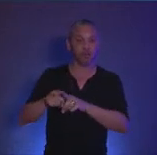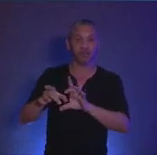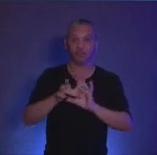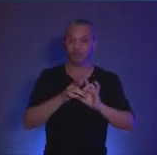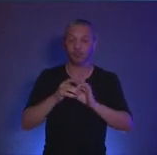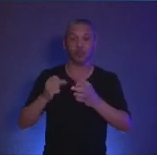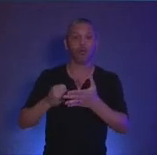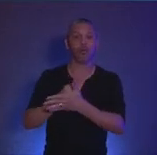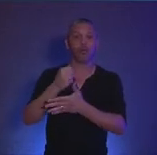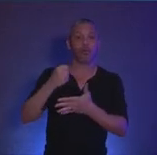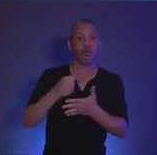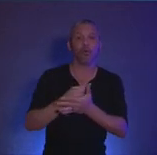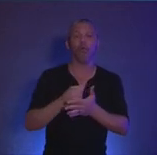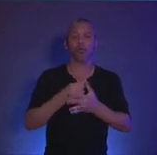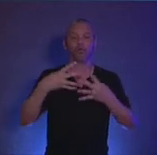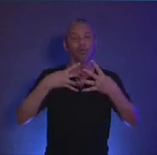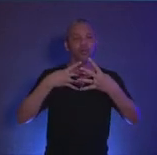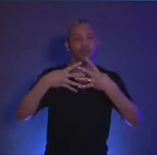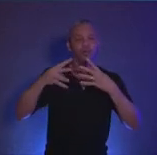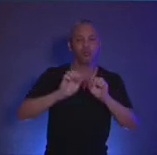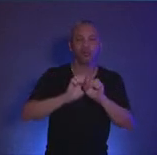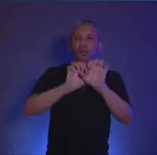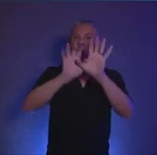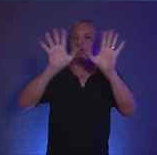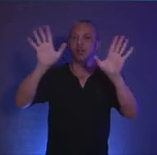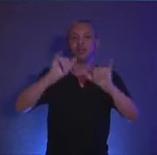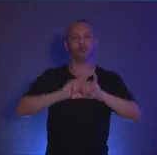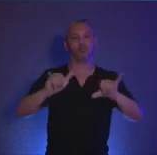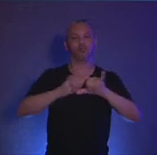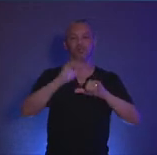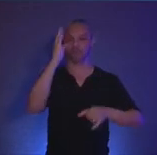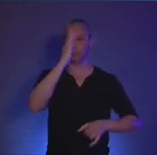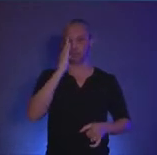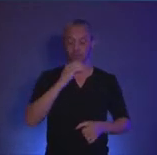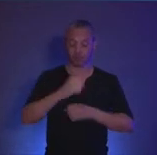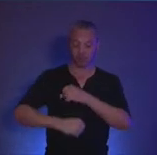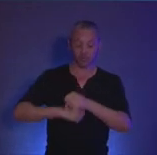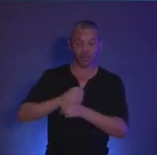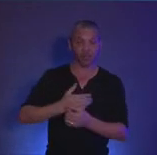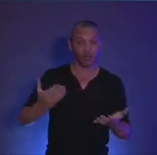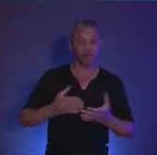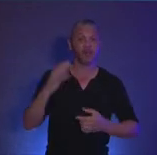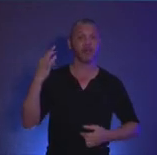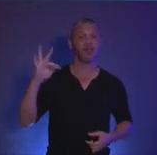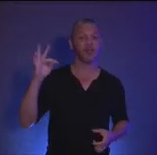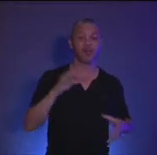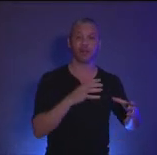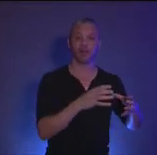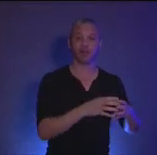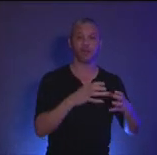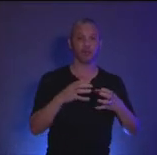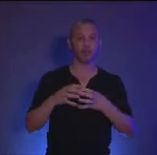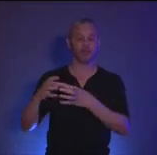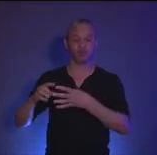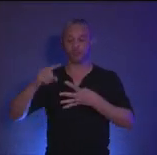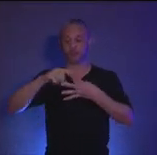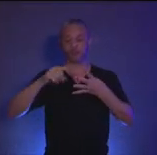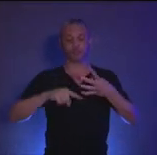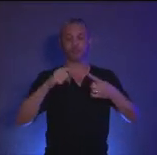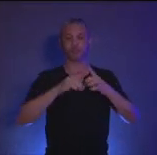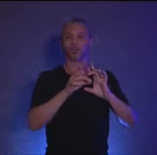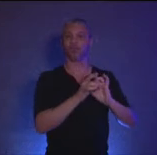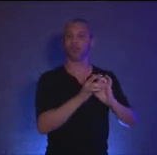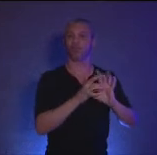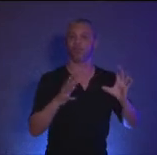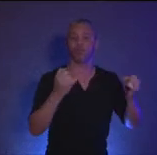de transparência pública no Brasil. E, nesse ano, a gente vai voltar a premiar os trabalhos por categorias que são dados